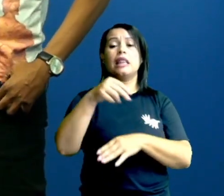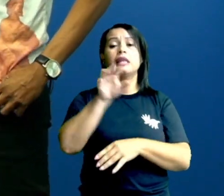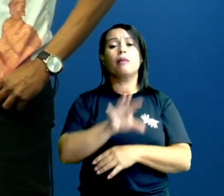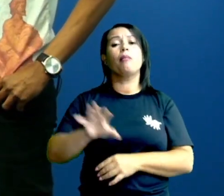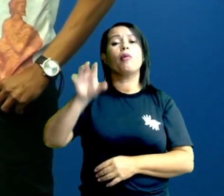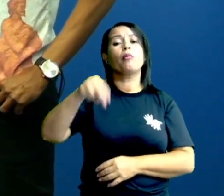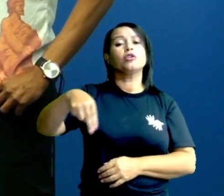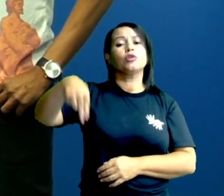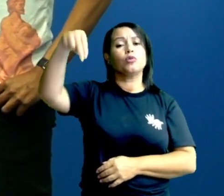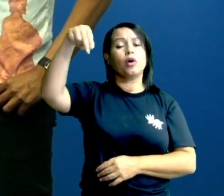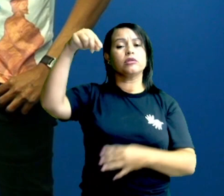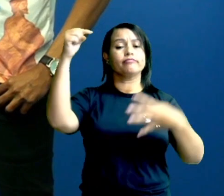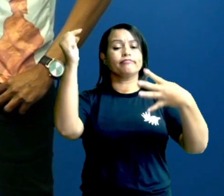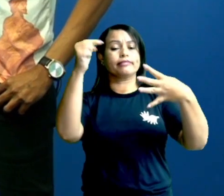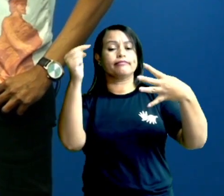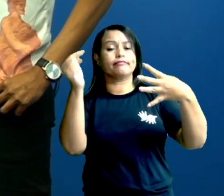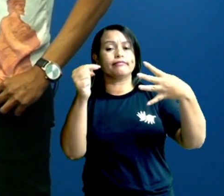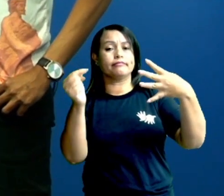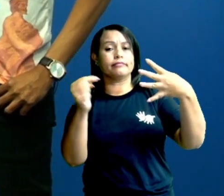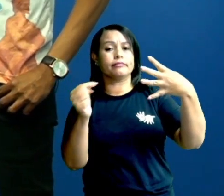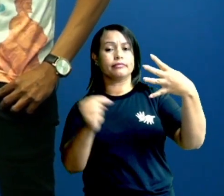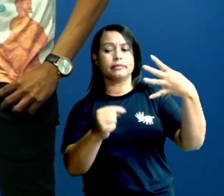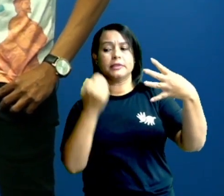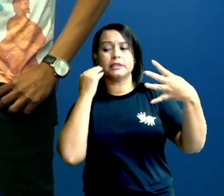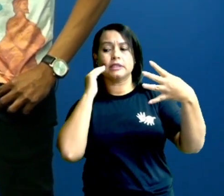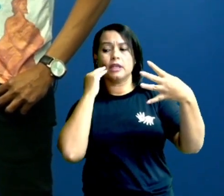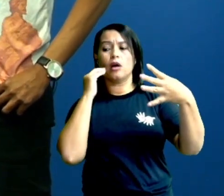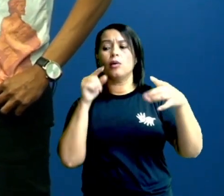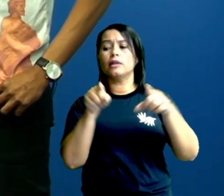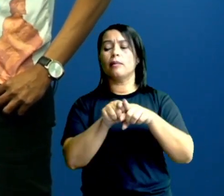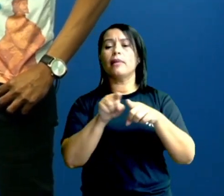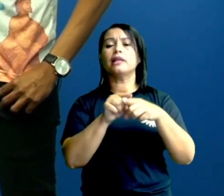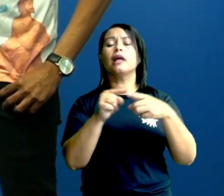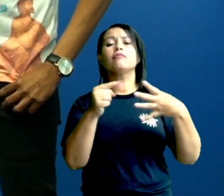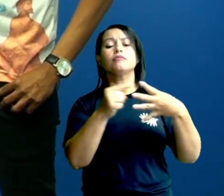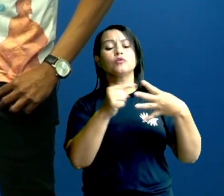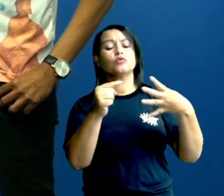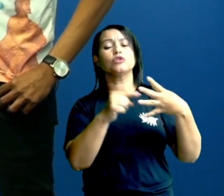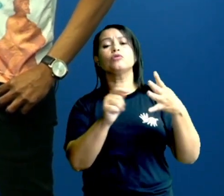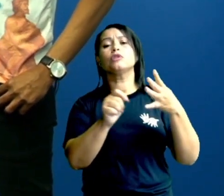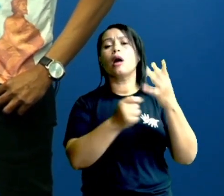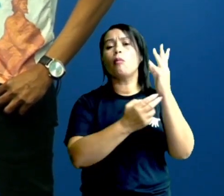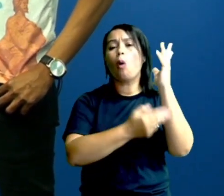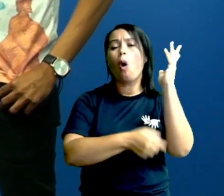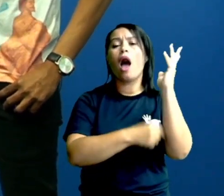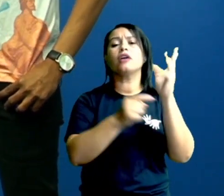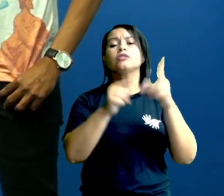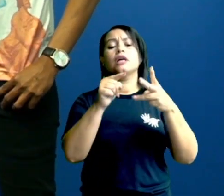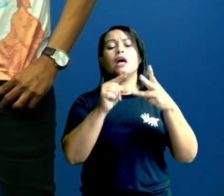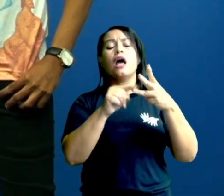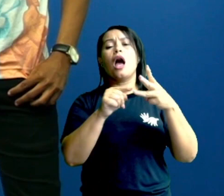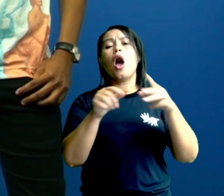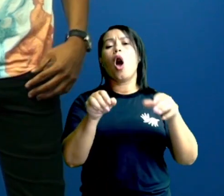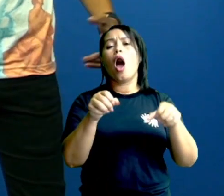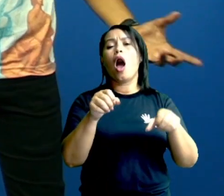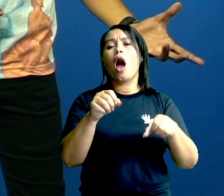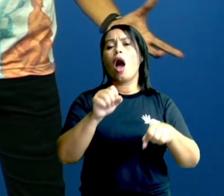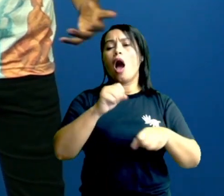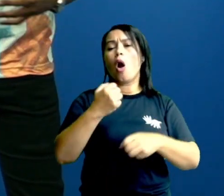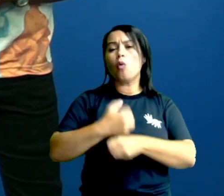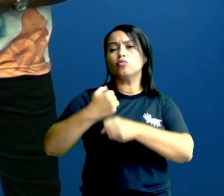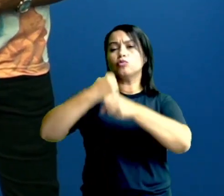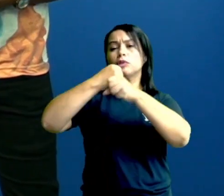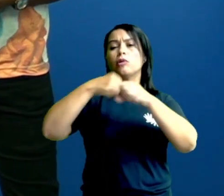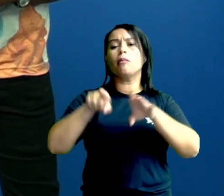está com esses quatro pontos missões jesuíticas aí o ciclo da borracha a construção de rodovias e os projetos